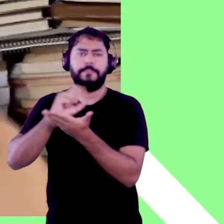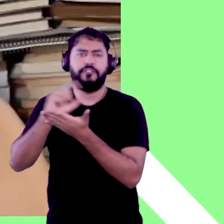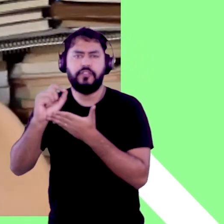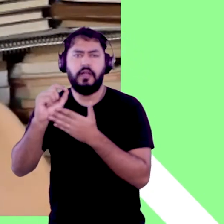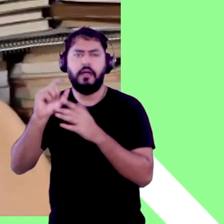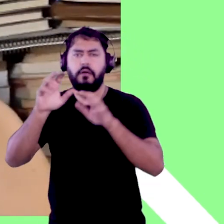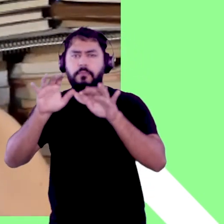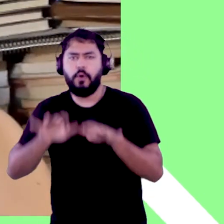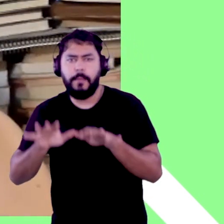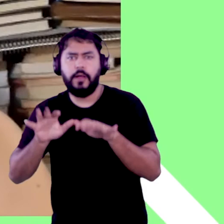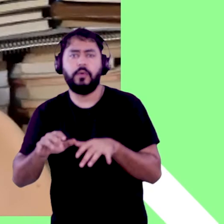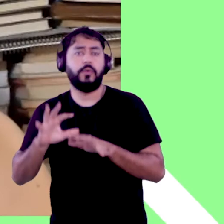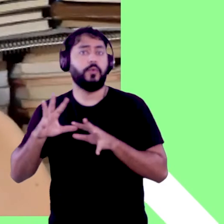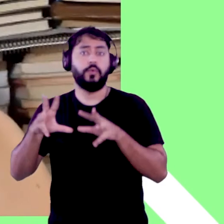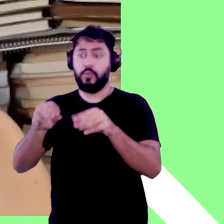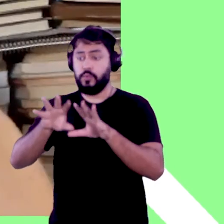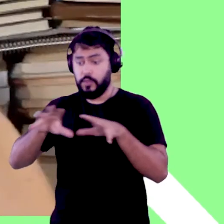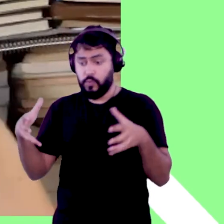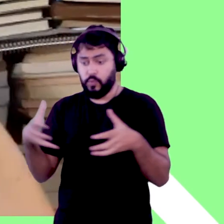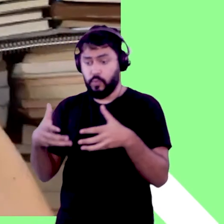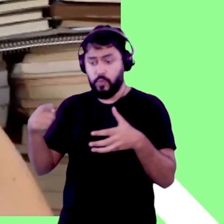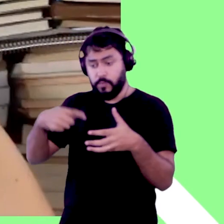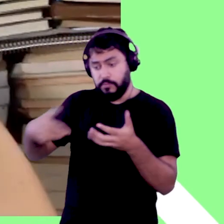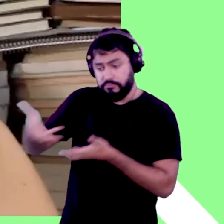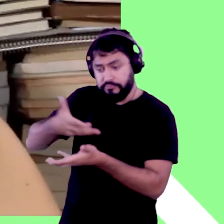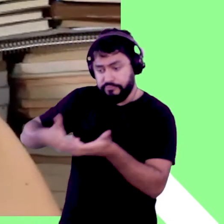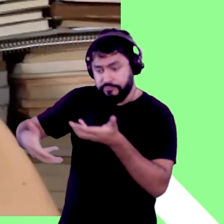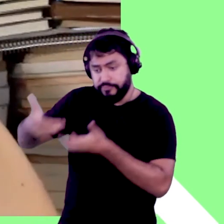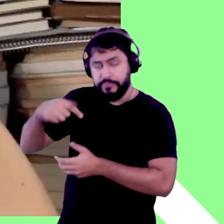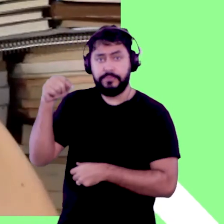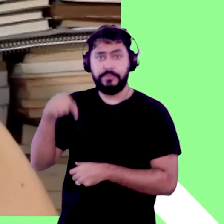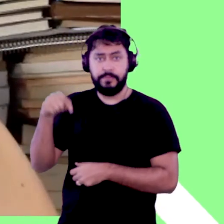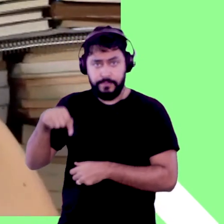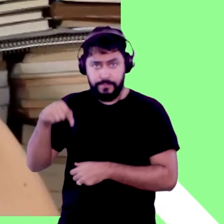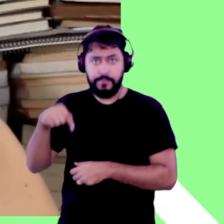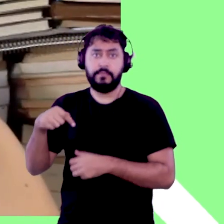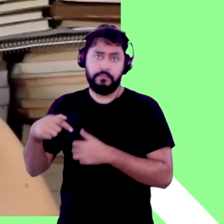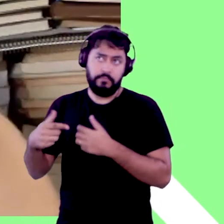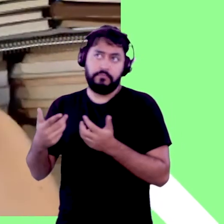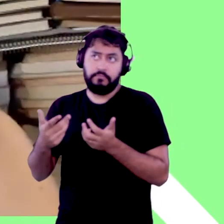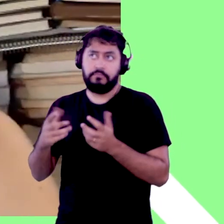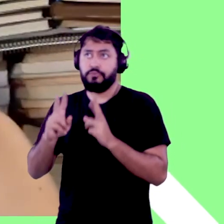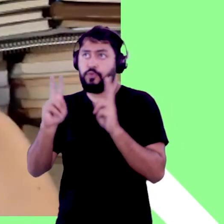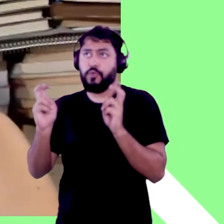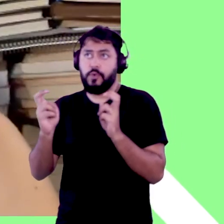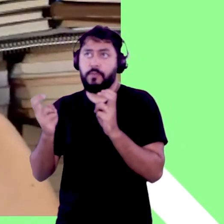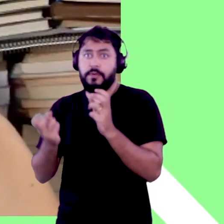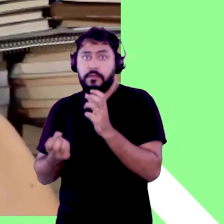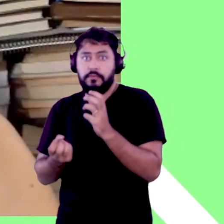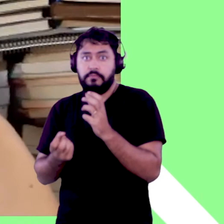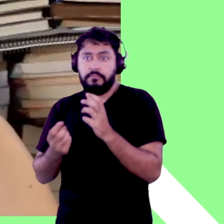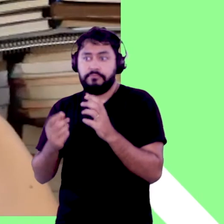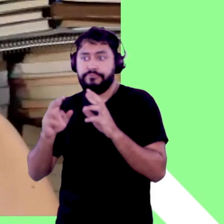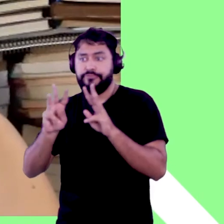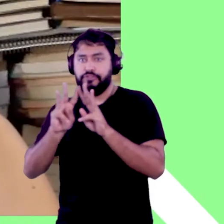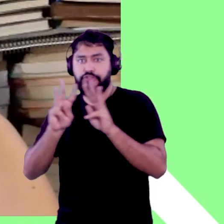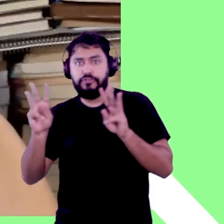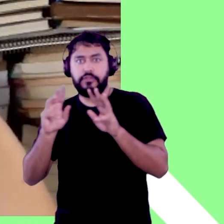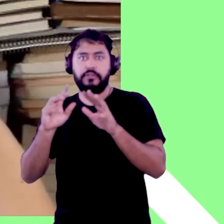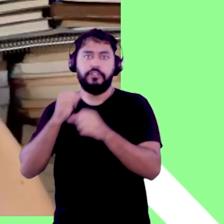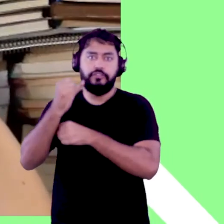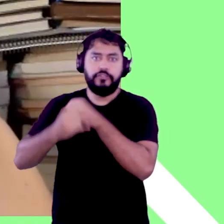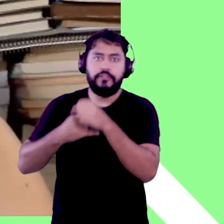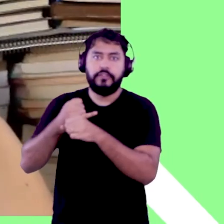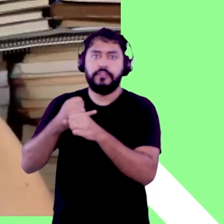essa equipe, todas as pessoas envolvidas nos processos digitais. E, então